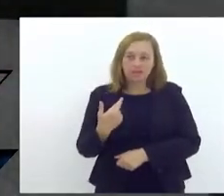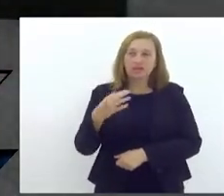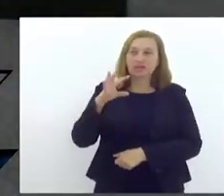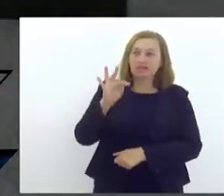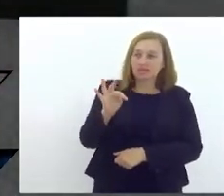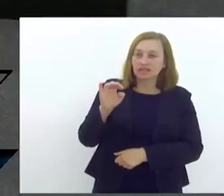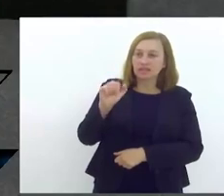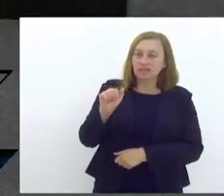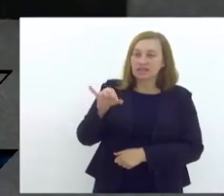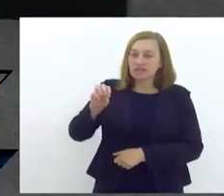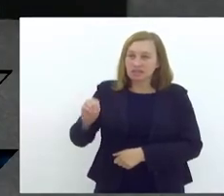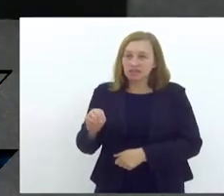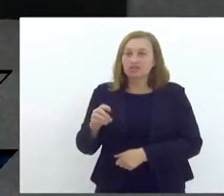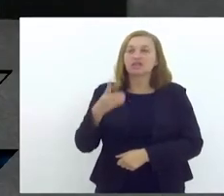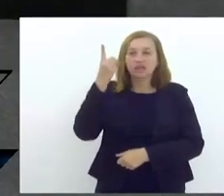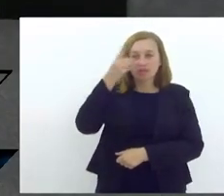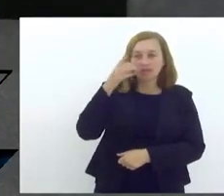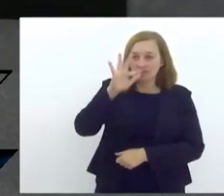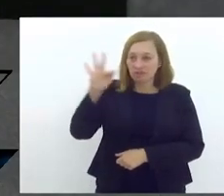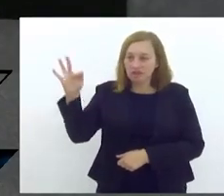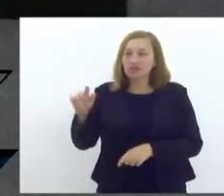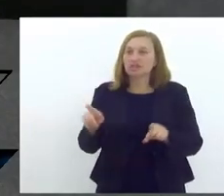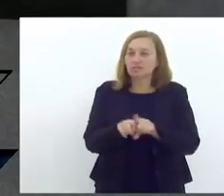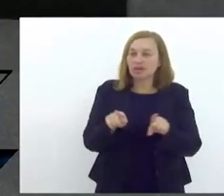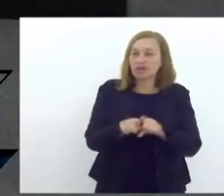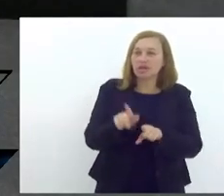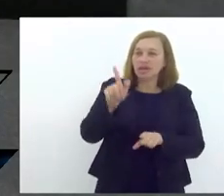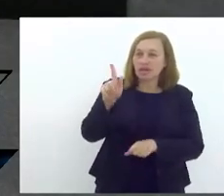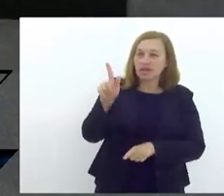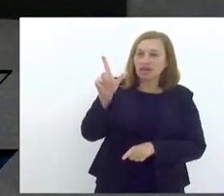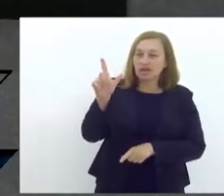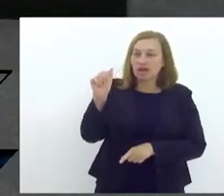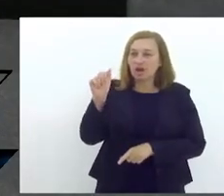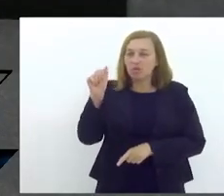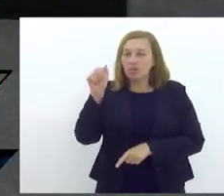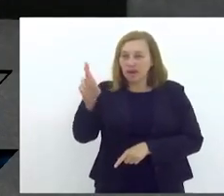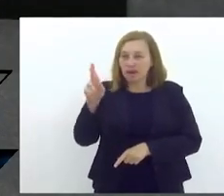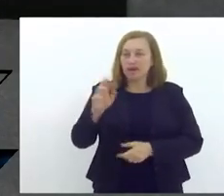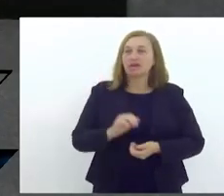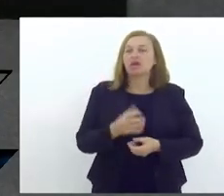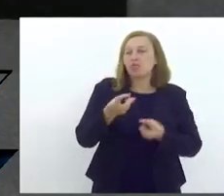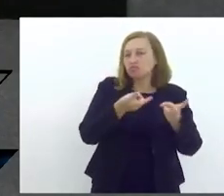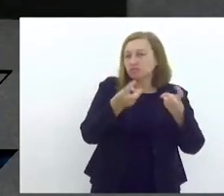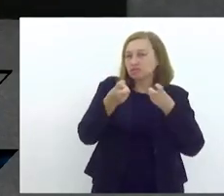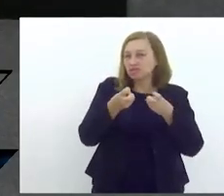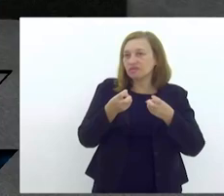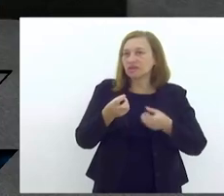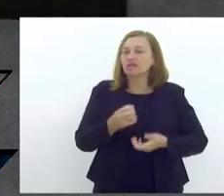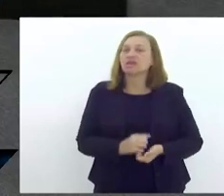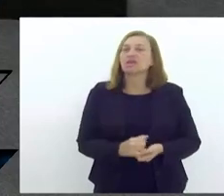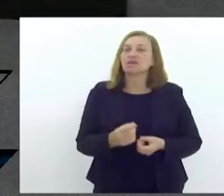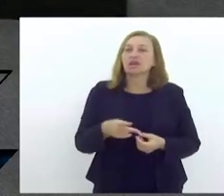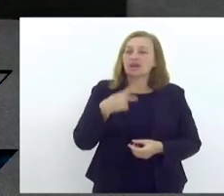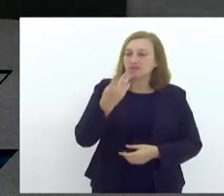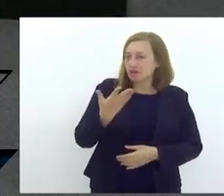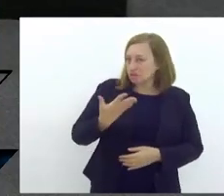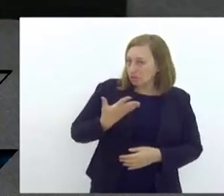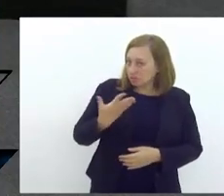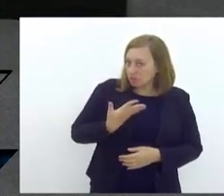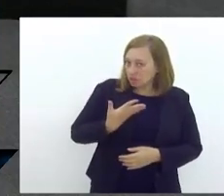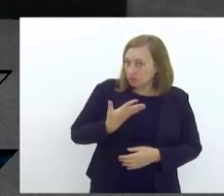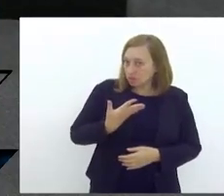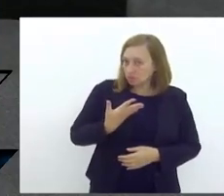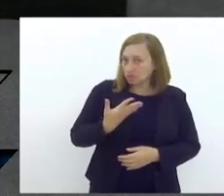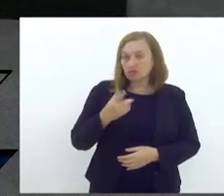Tarcísio que é deputado federal temos companheiro Glauber Braga eu observei atentamente ao discurso do colega o colega